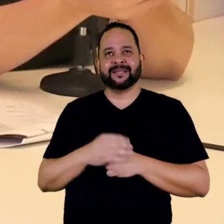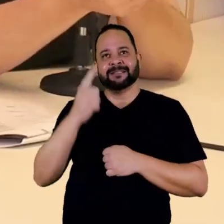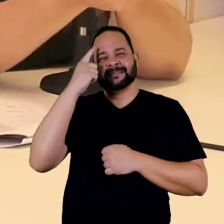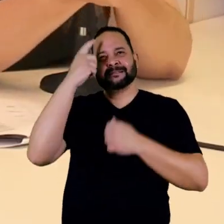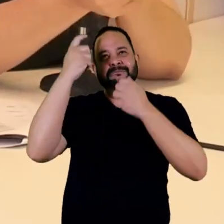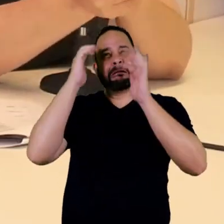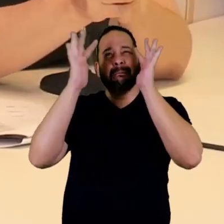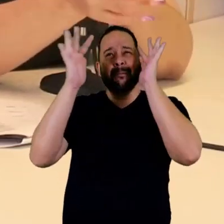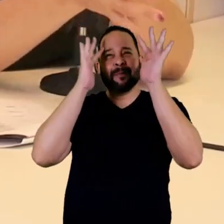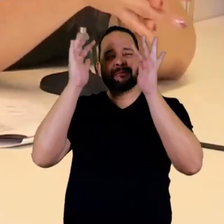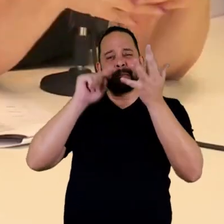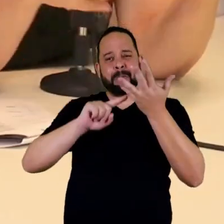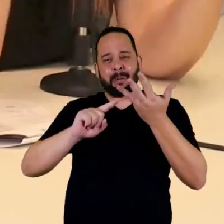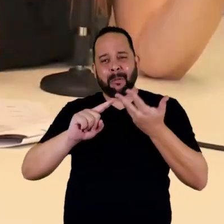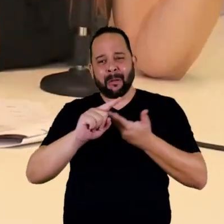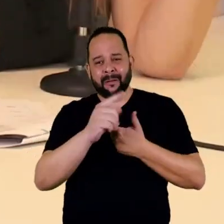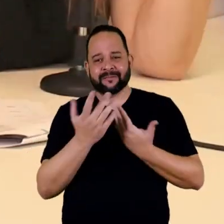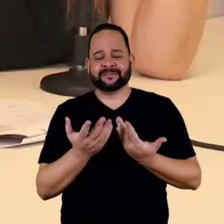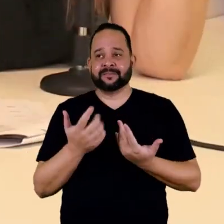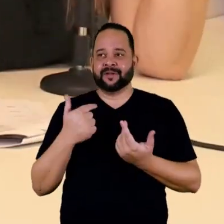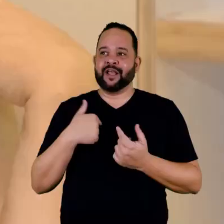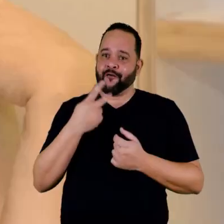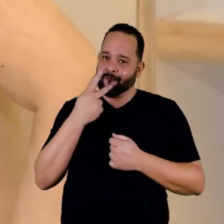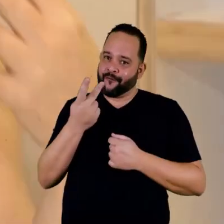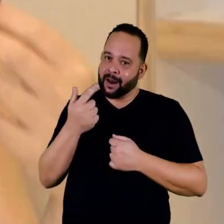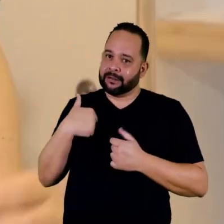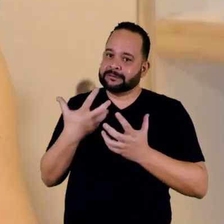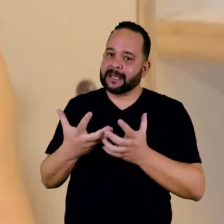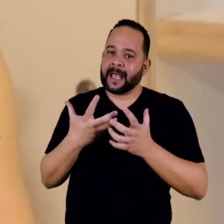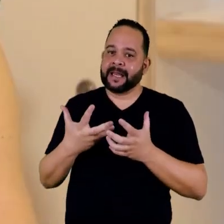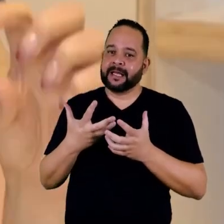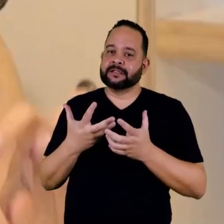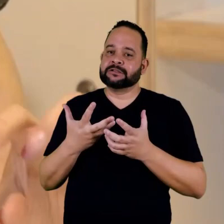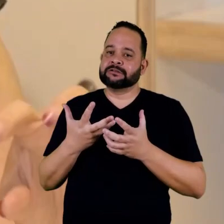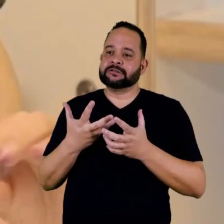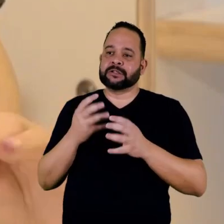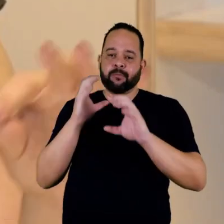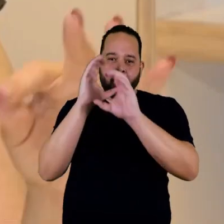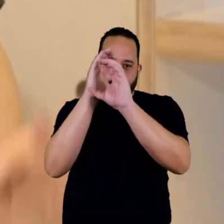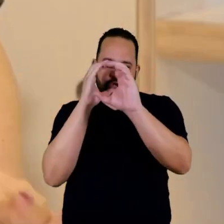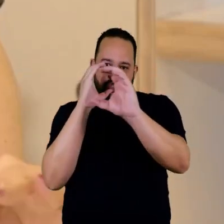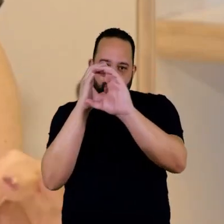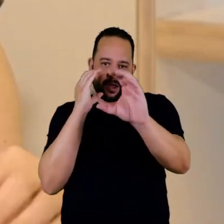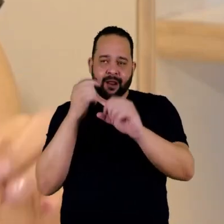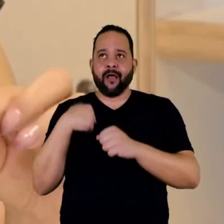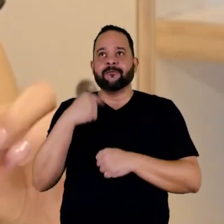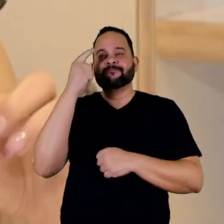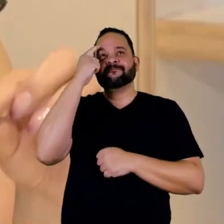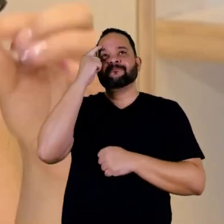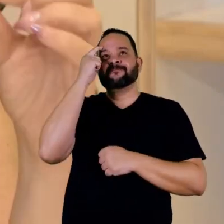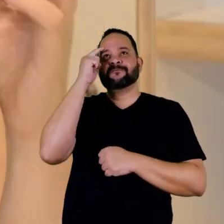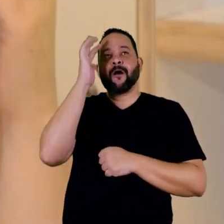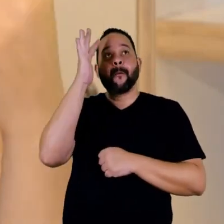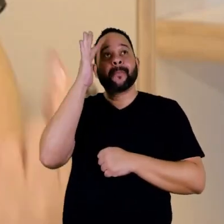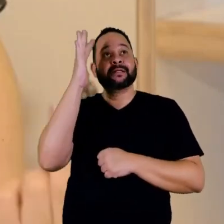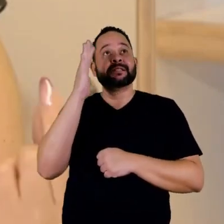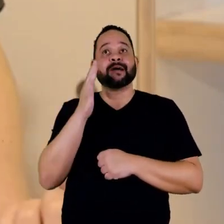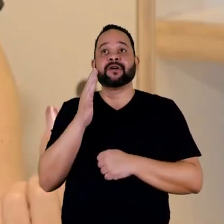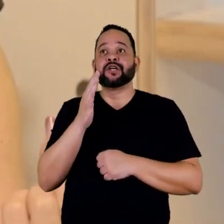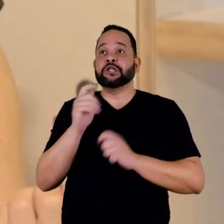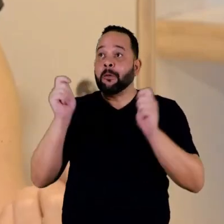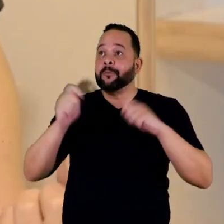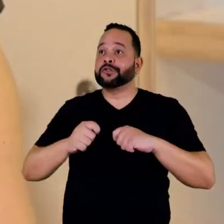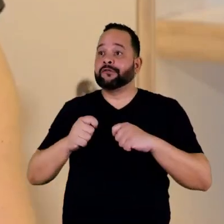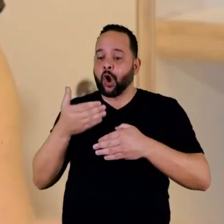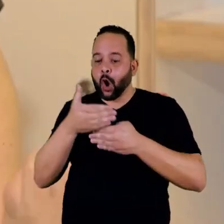coisas quando é pequeno né eu confesso a vocês que eu queria ser engenheira e eu era alucinada em pensar que eu pudesse construir